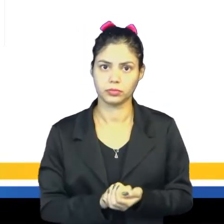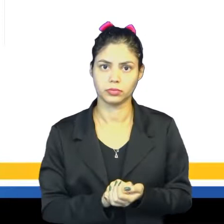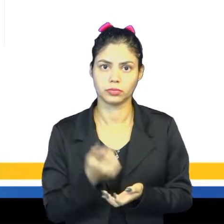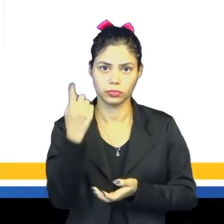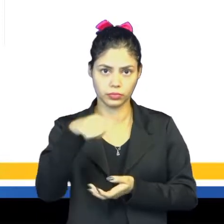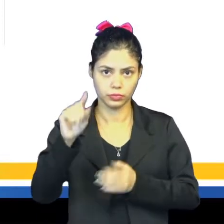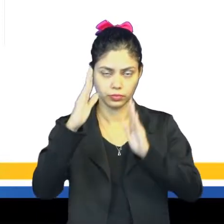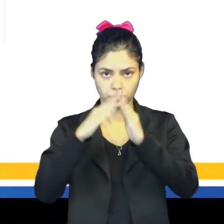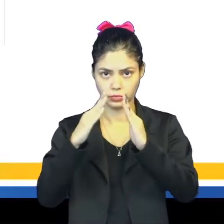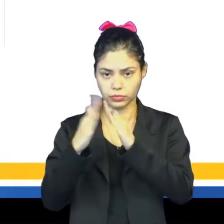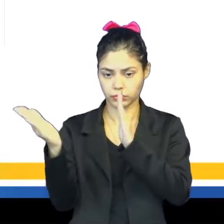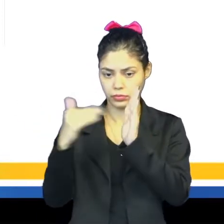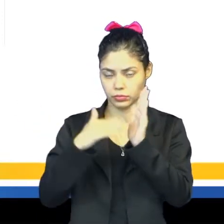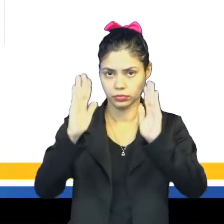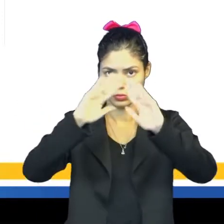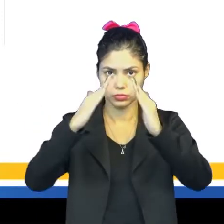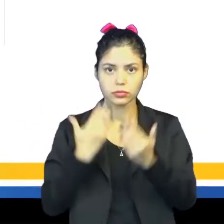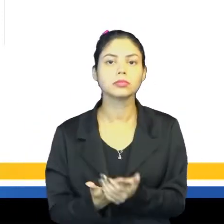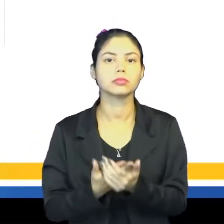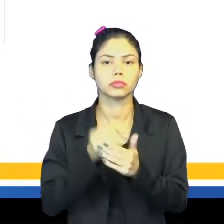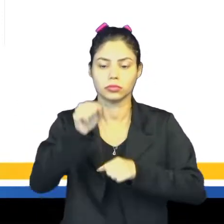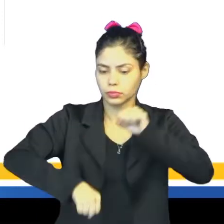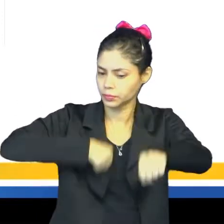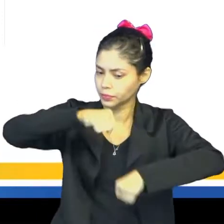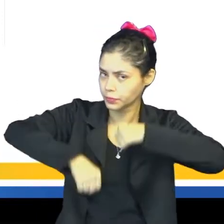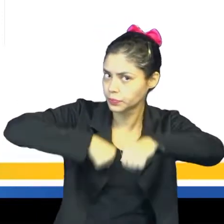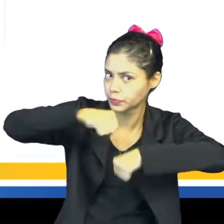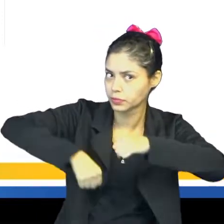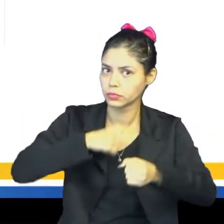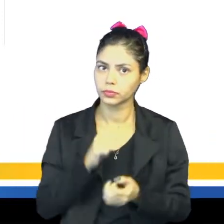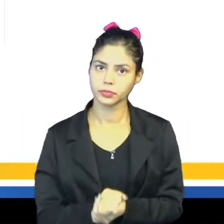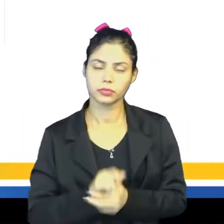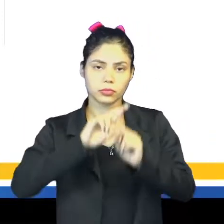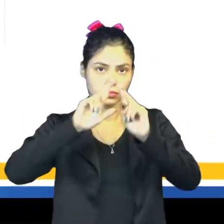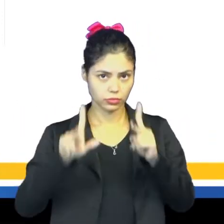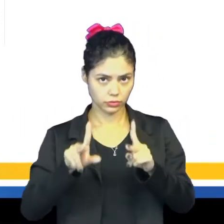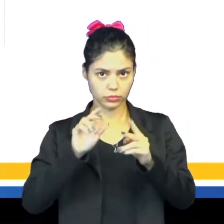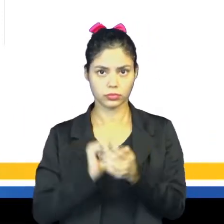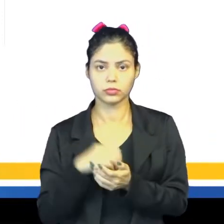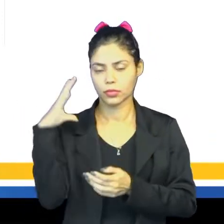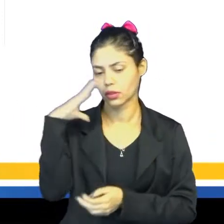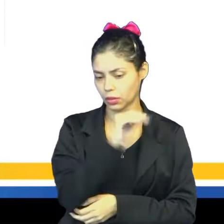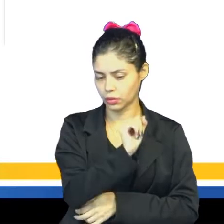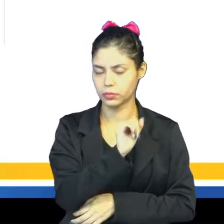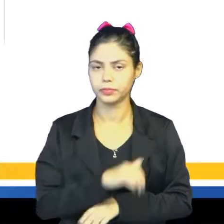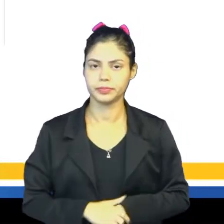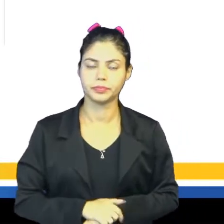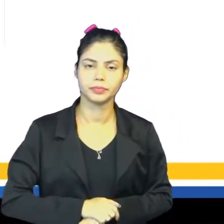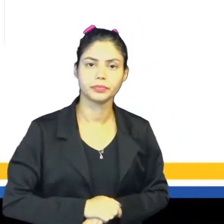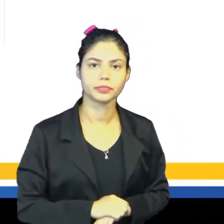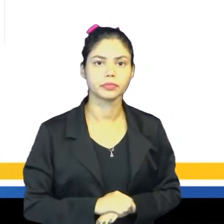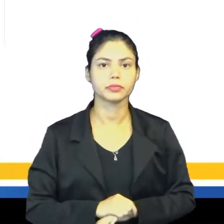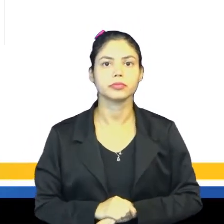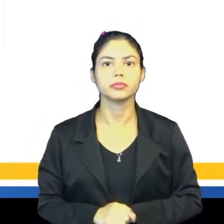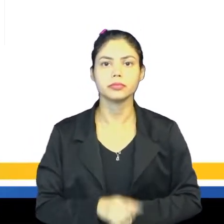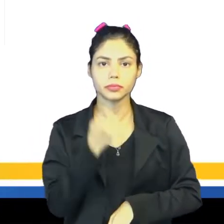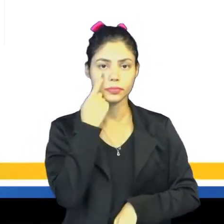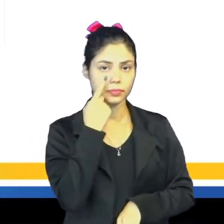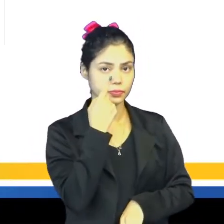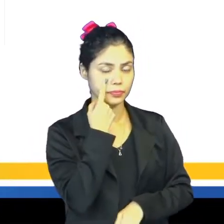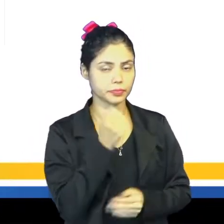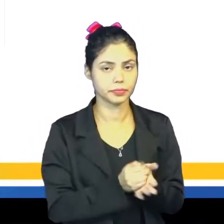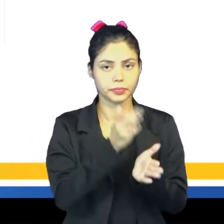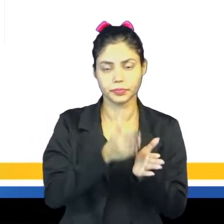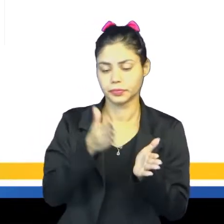indo de casa à escola de bicicleta, com diferentes velocidades. Observe